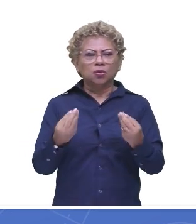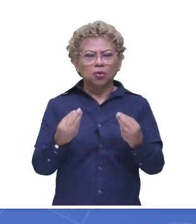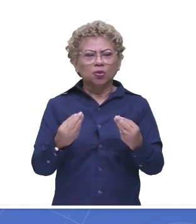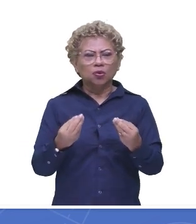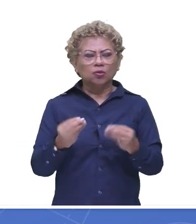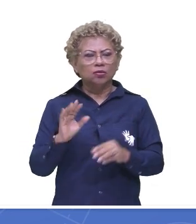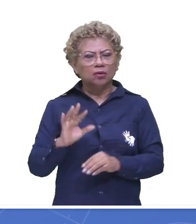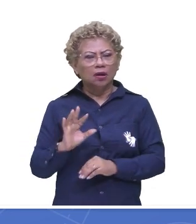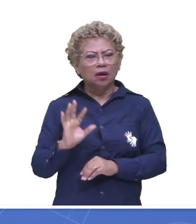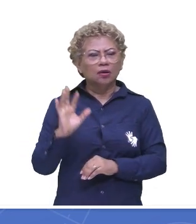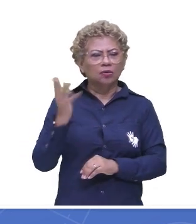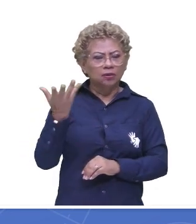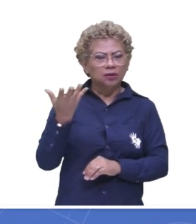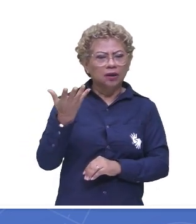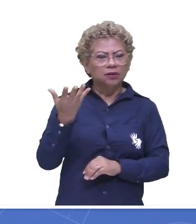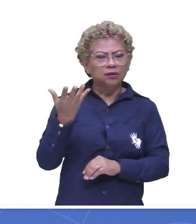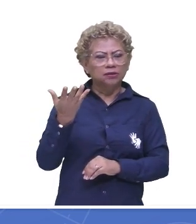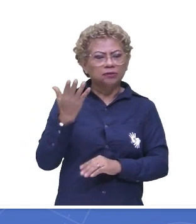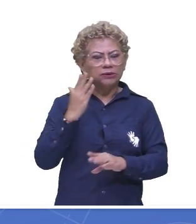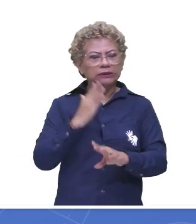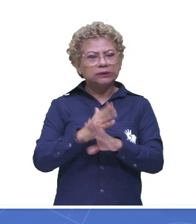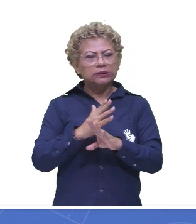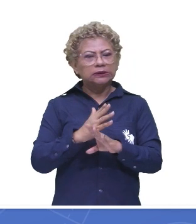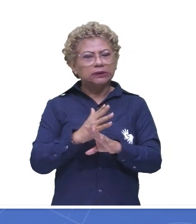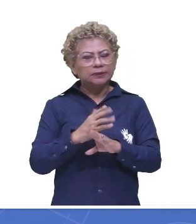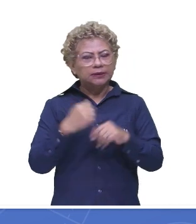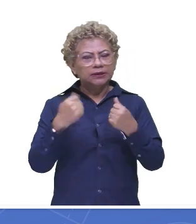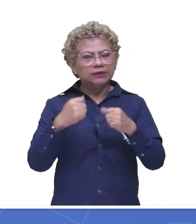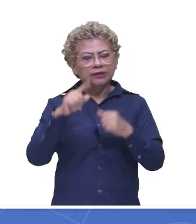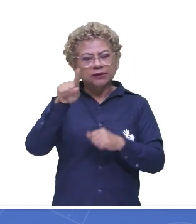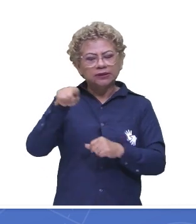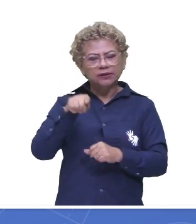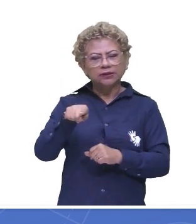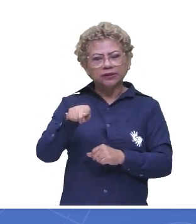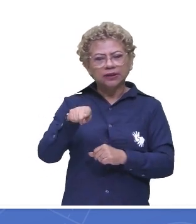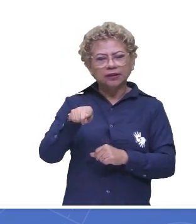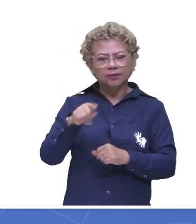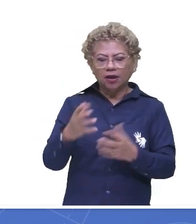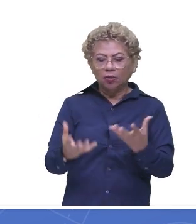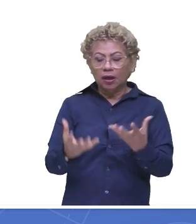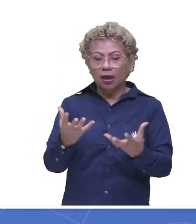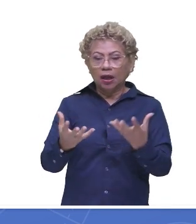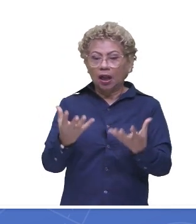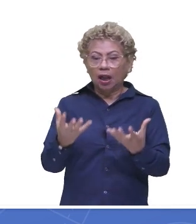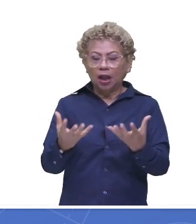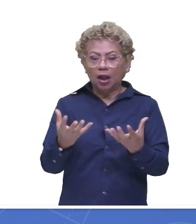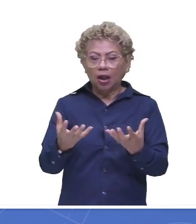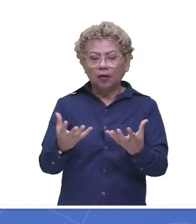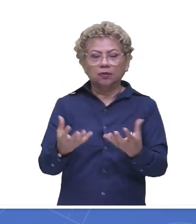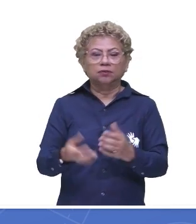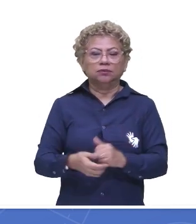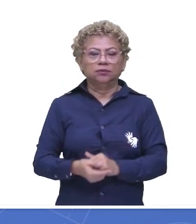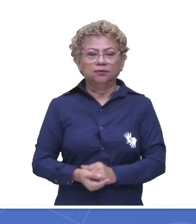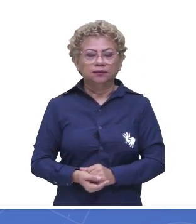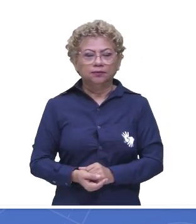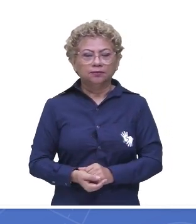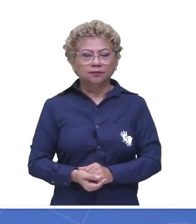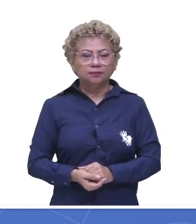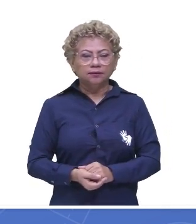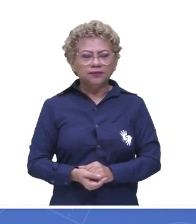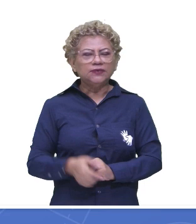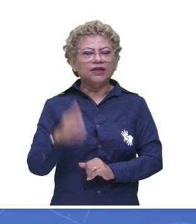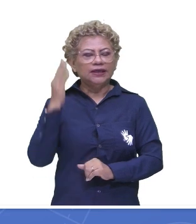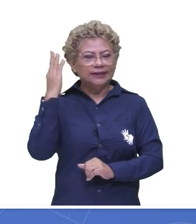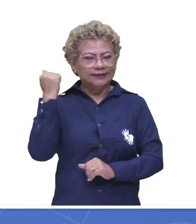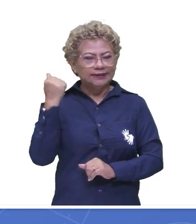só. Ele quer a quantidade de calor necessária para o bloco se fundir completamente. Sabendo que o